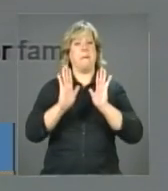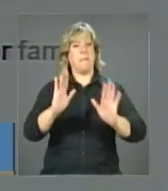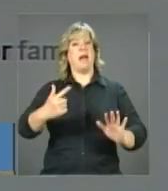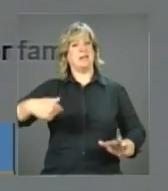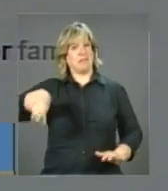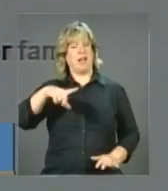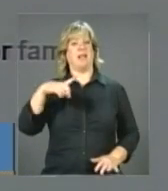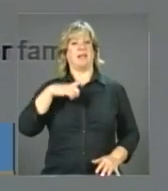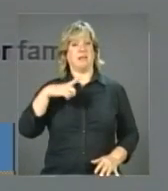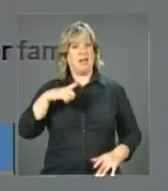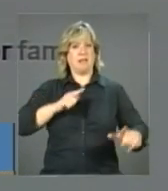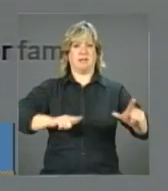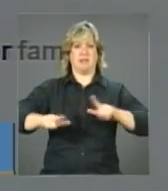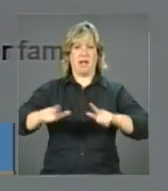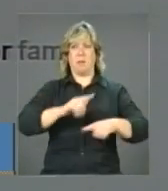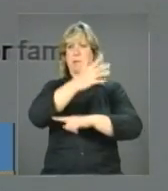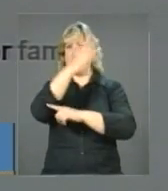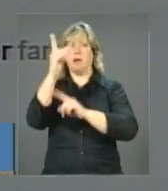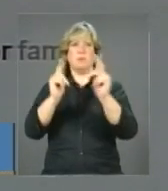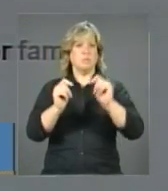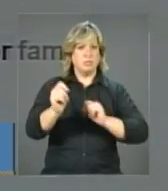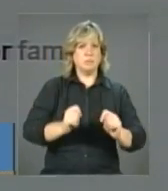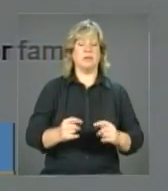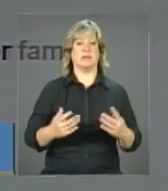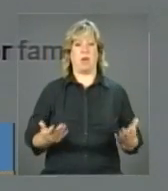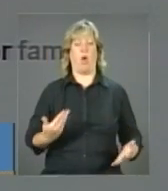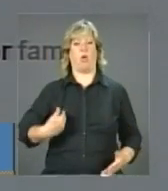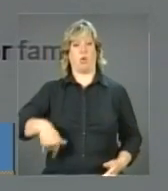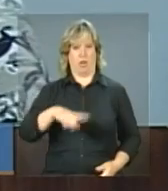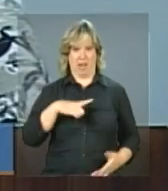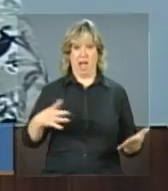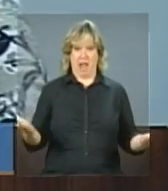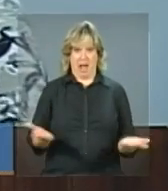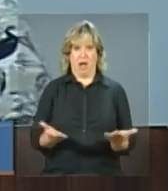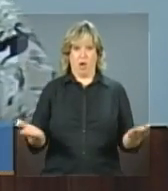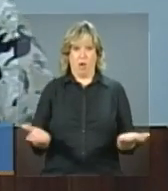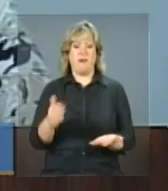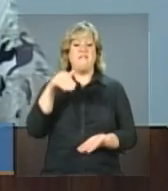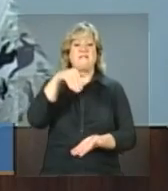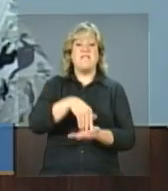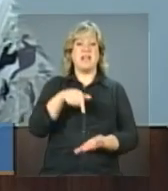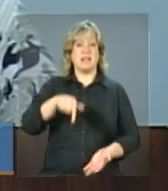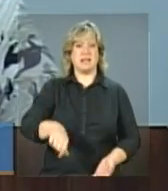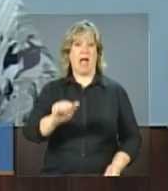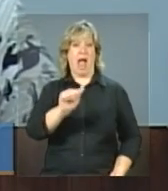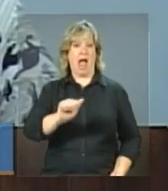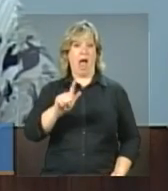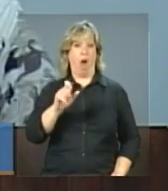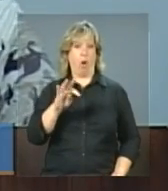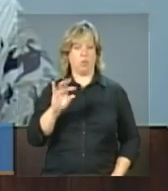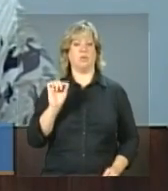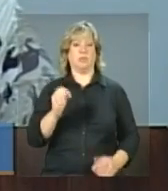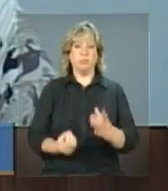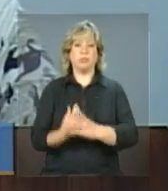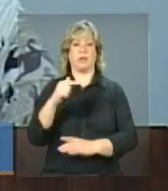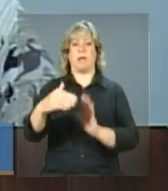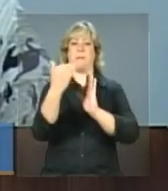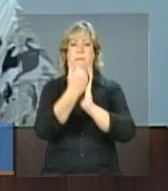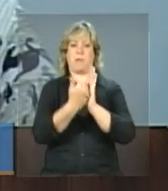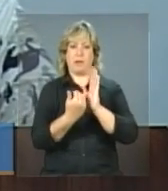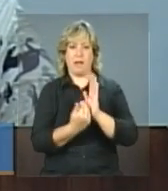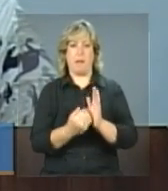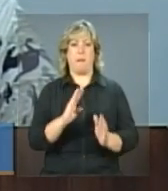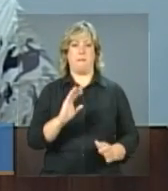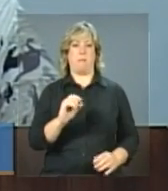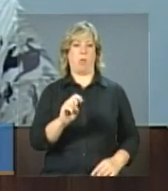ativo ambiental a ser conservado. Nós estamos agora, no final do mês, lançando o Bolsa Verde, né, junto com a